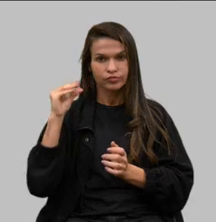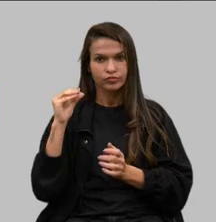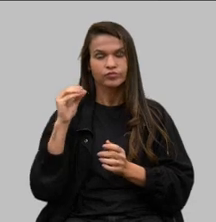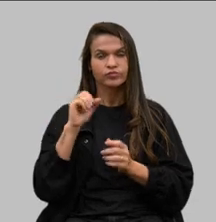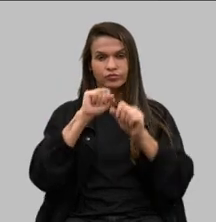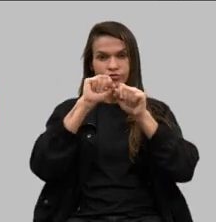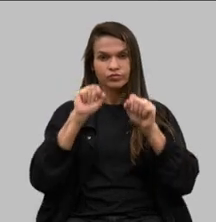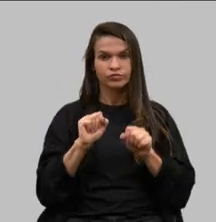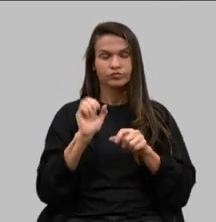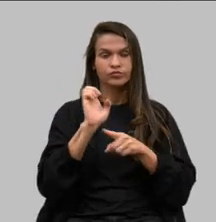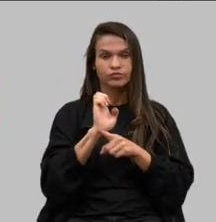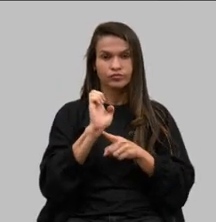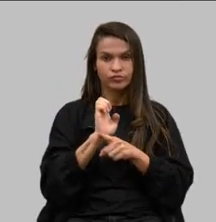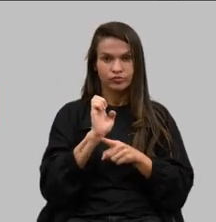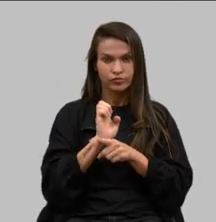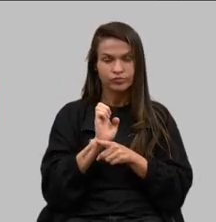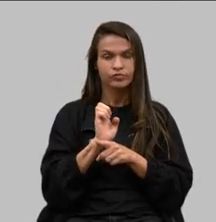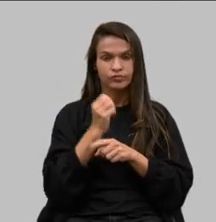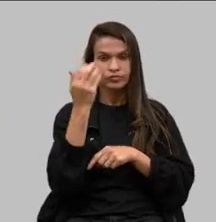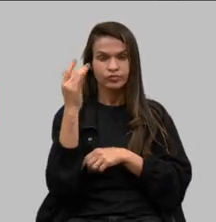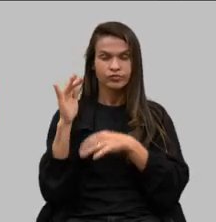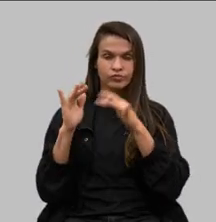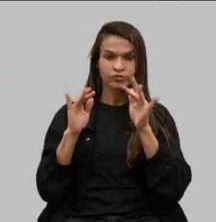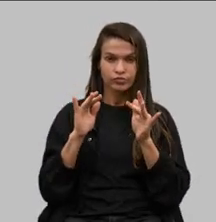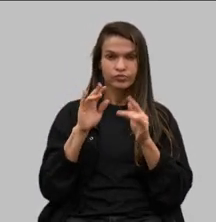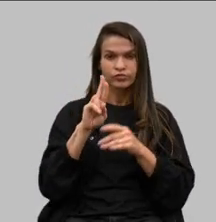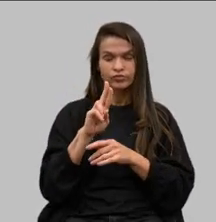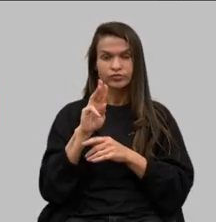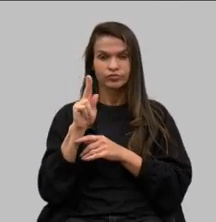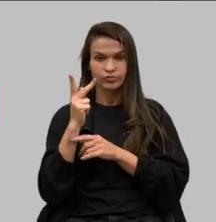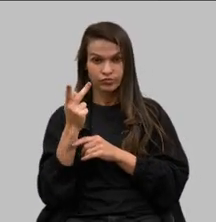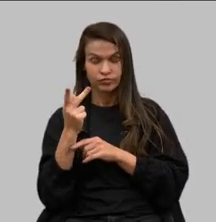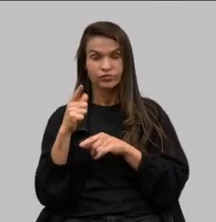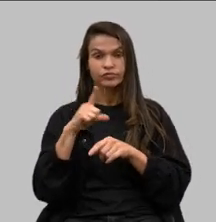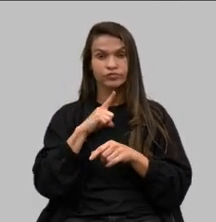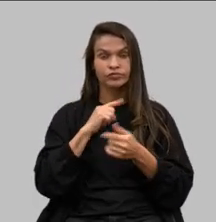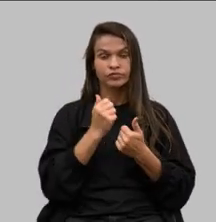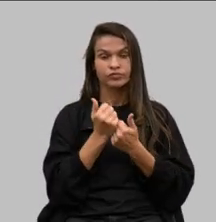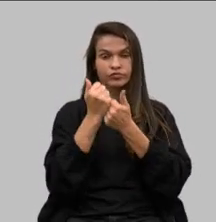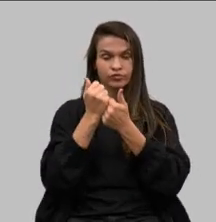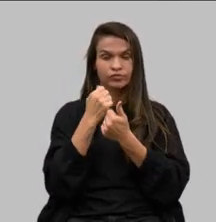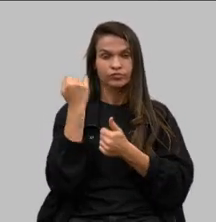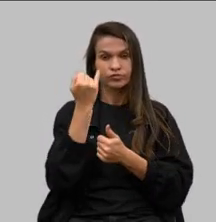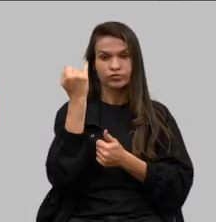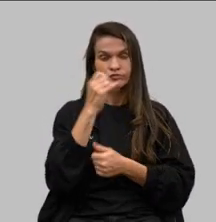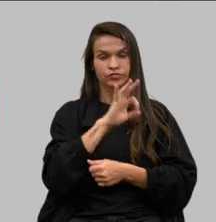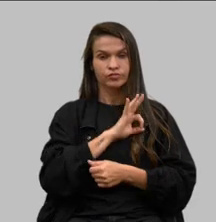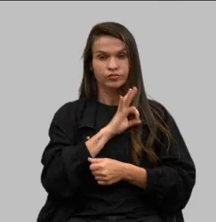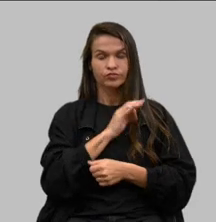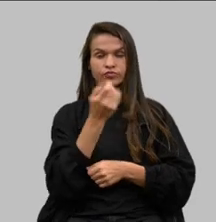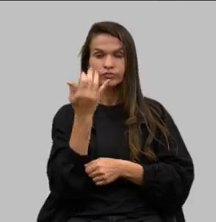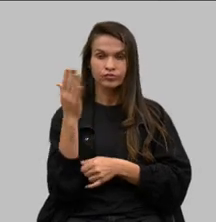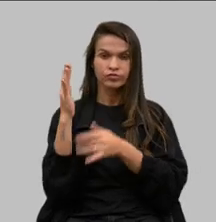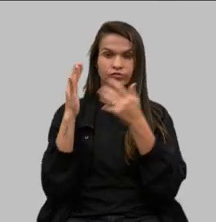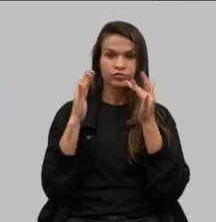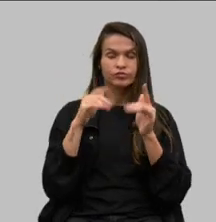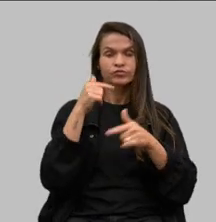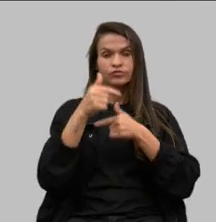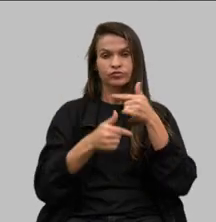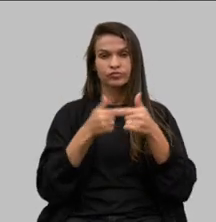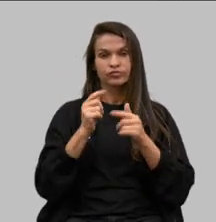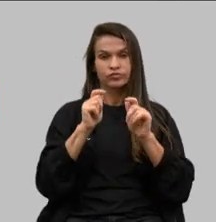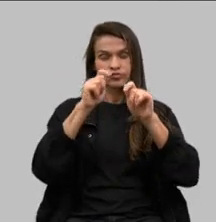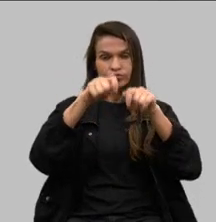Meio Ambiente recursos hídricos nós temos um apoio eh muito importante da Polícia Ambiental que executa sob delegação de